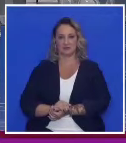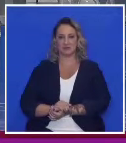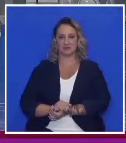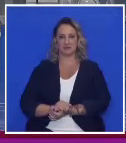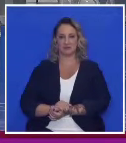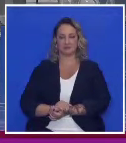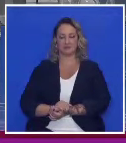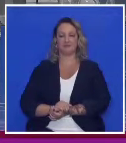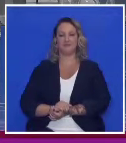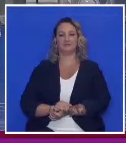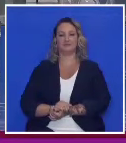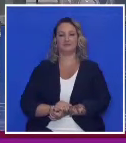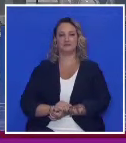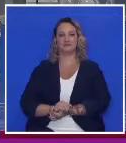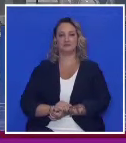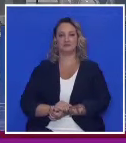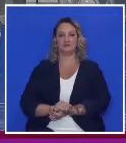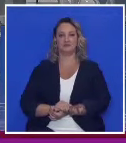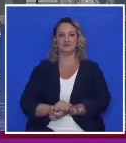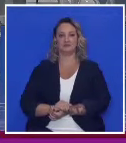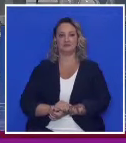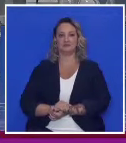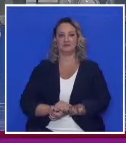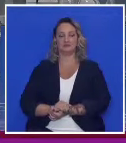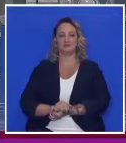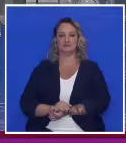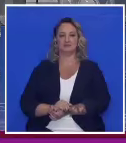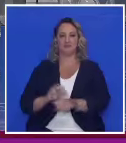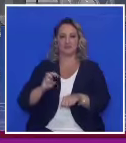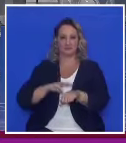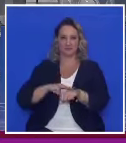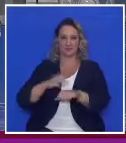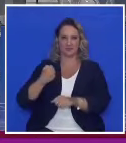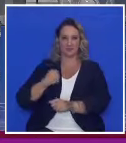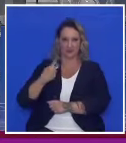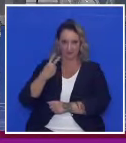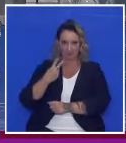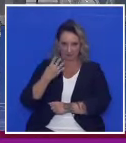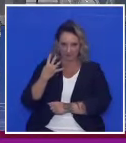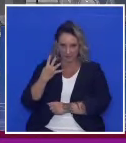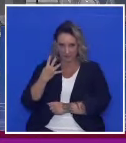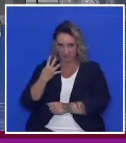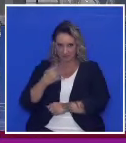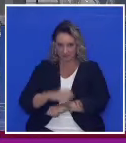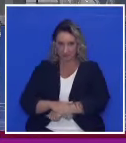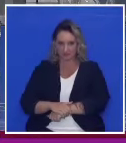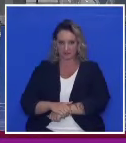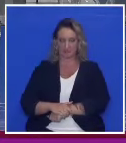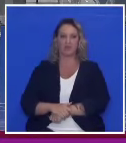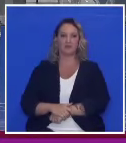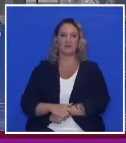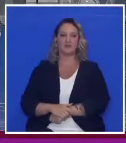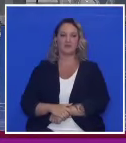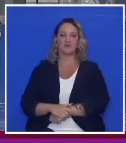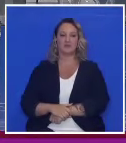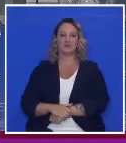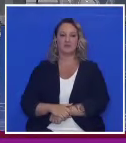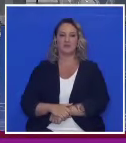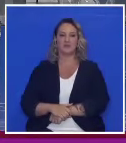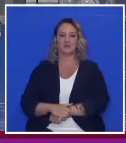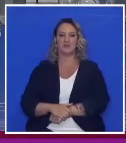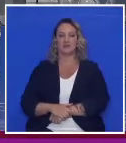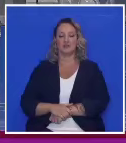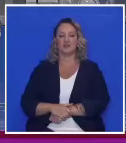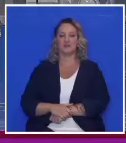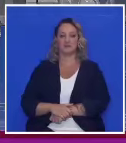Uma noite de muitos sorteios. Bola marrom número 24. Marrom 24. Agora faltam 5